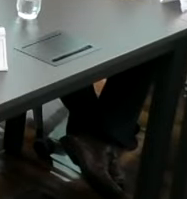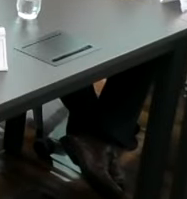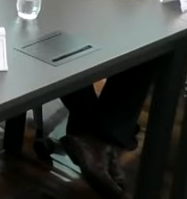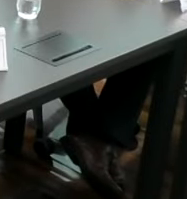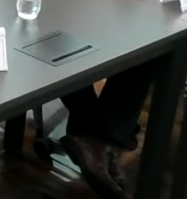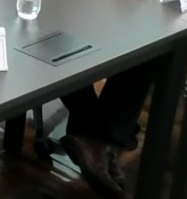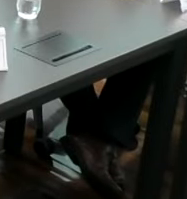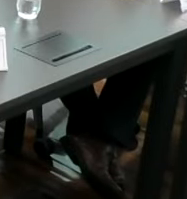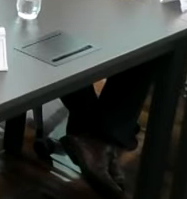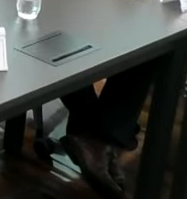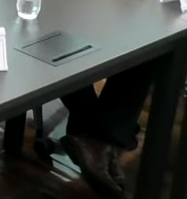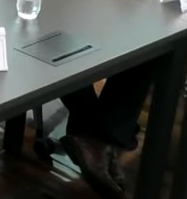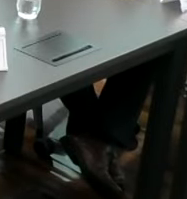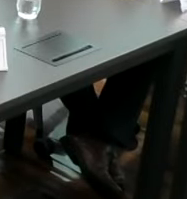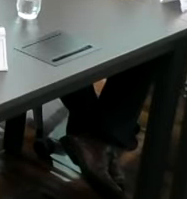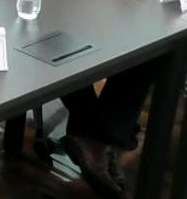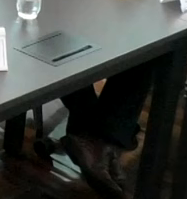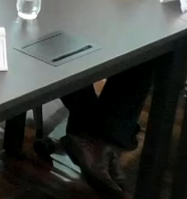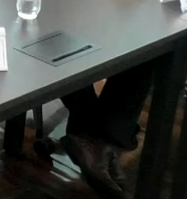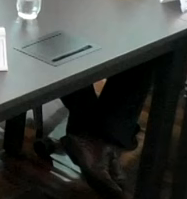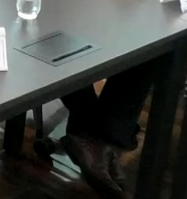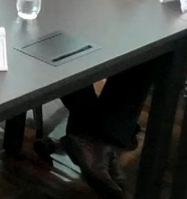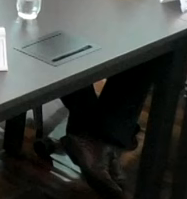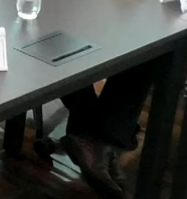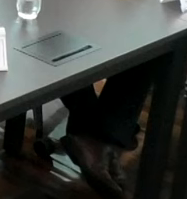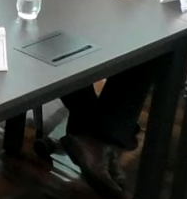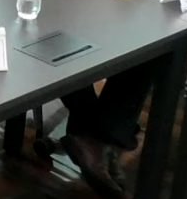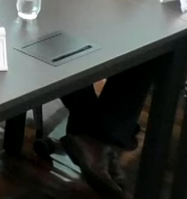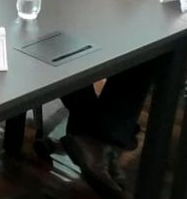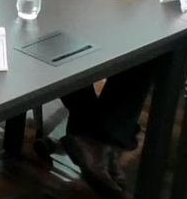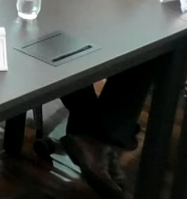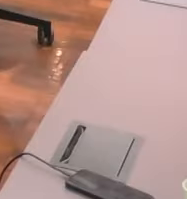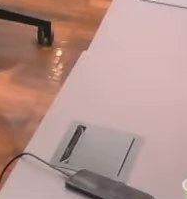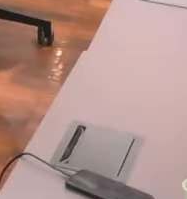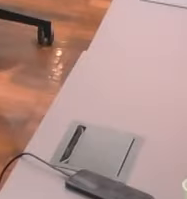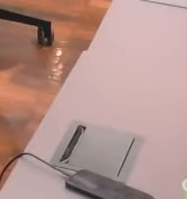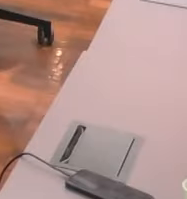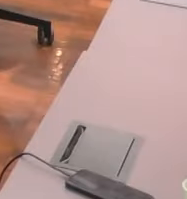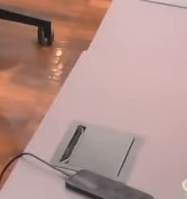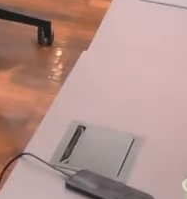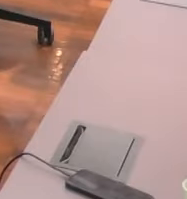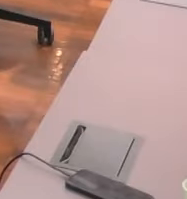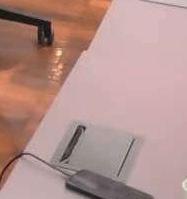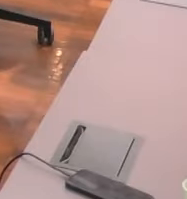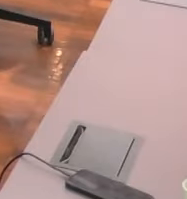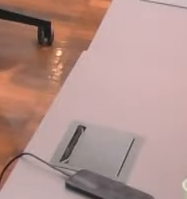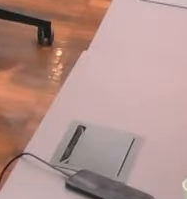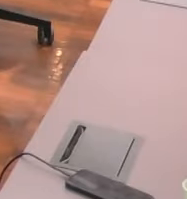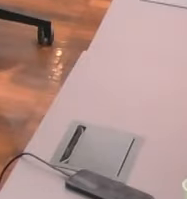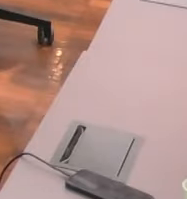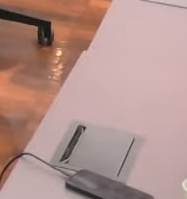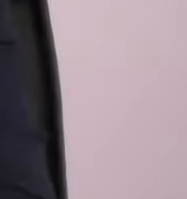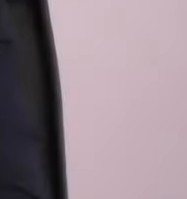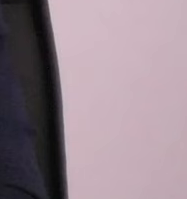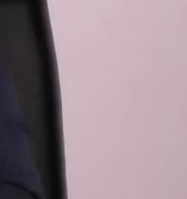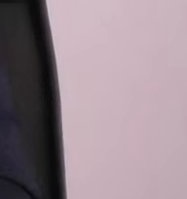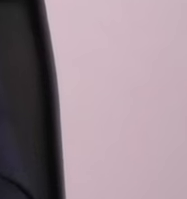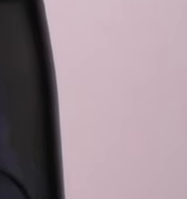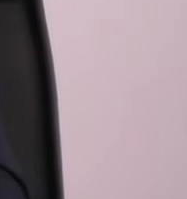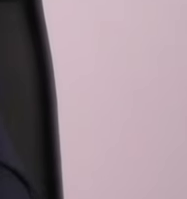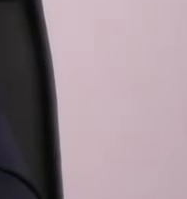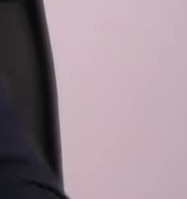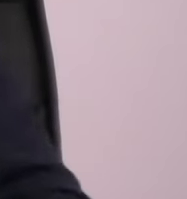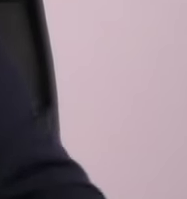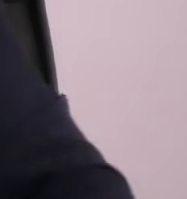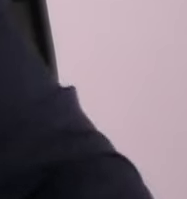CPI na legislatura anterior relacionada ao serviço de energia, e é importante conjugar as forças aí com o Poder Executivo Estadual e com os